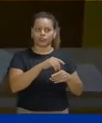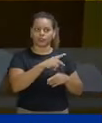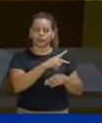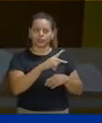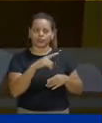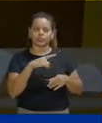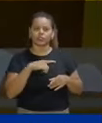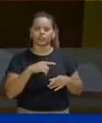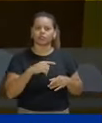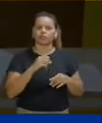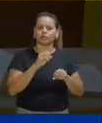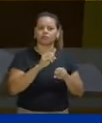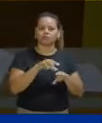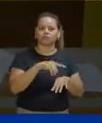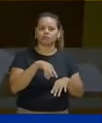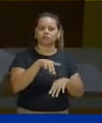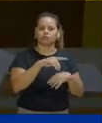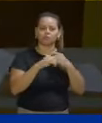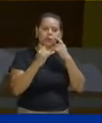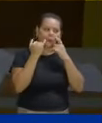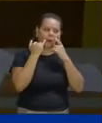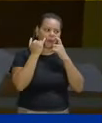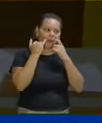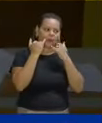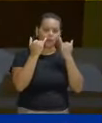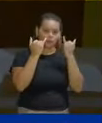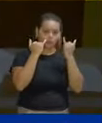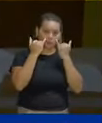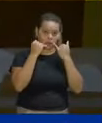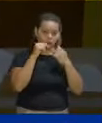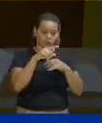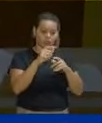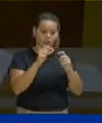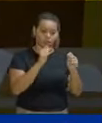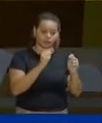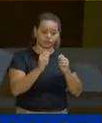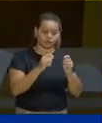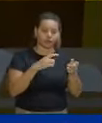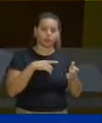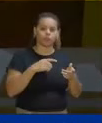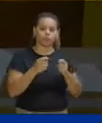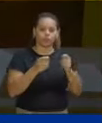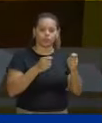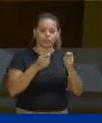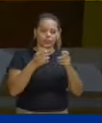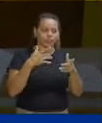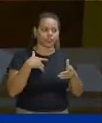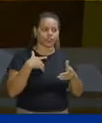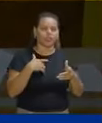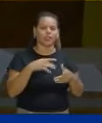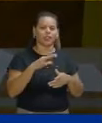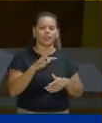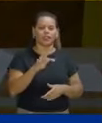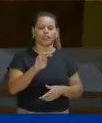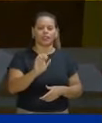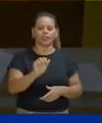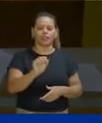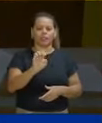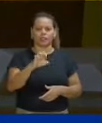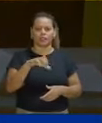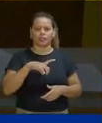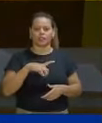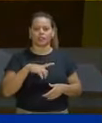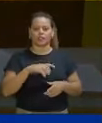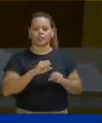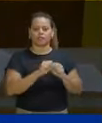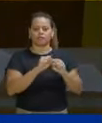aos tribunais regionais, por meio da informação prestada pela assessoria do processo judicial eletrônico do TSE, no sentido